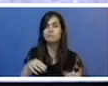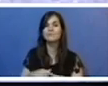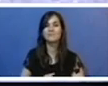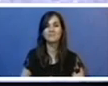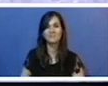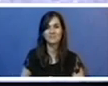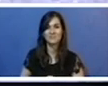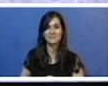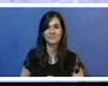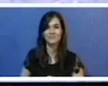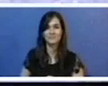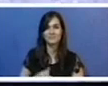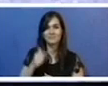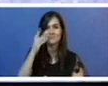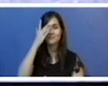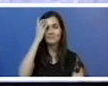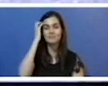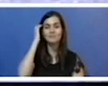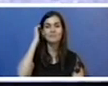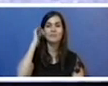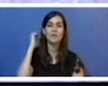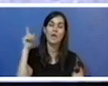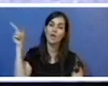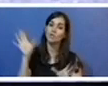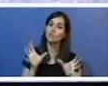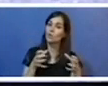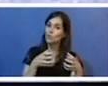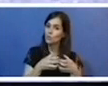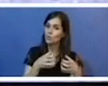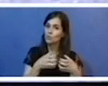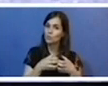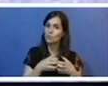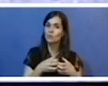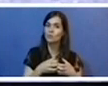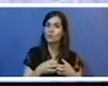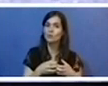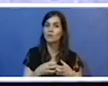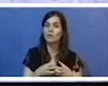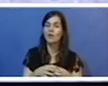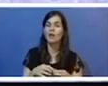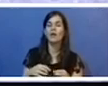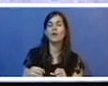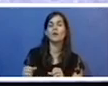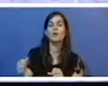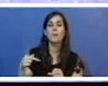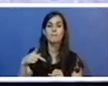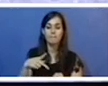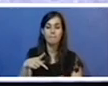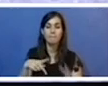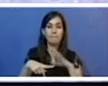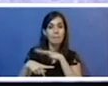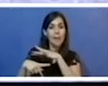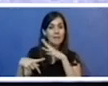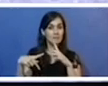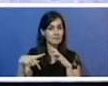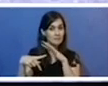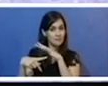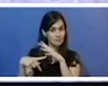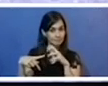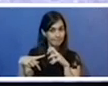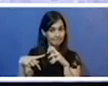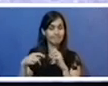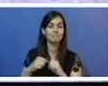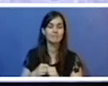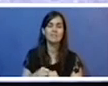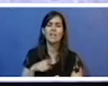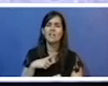glândulas. Bom, o último grupo, o grupo mais complexo, os placentários, como eu disse, animais que têm placenta, que dentre os